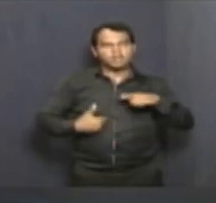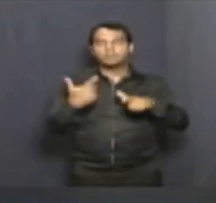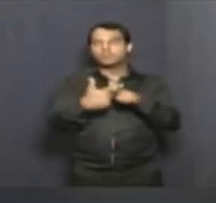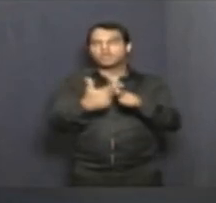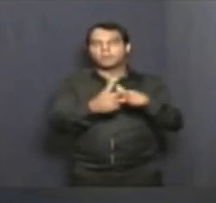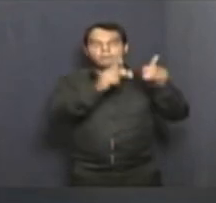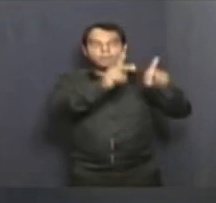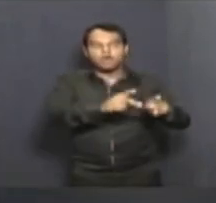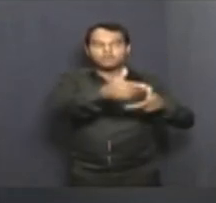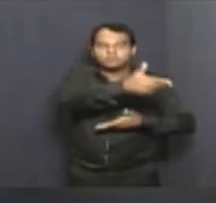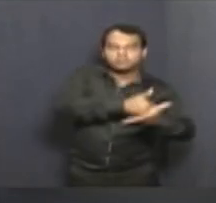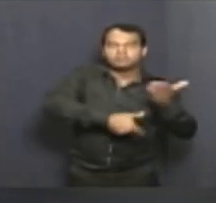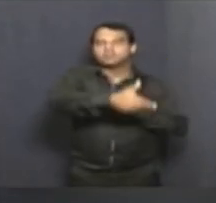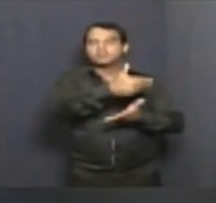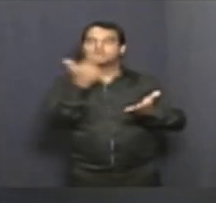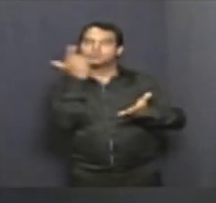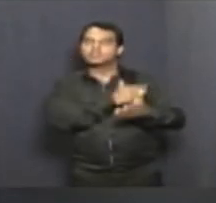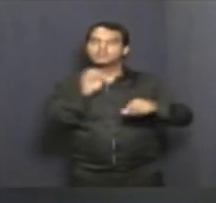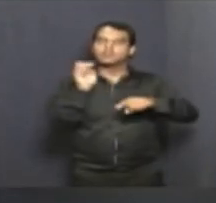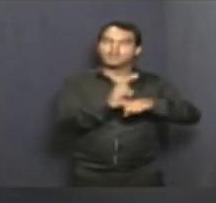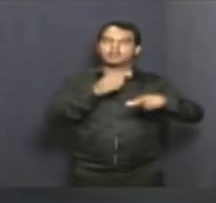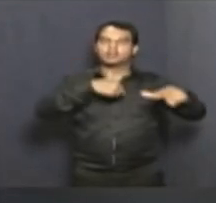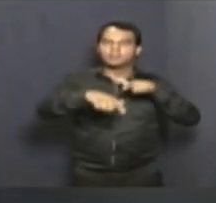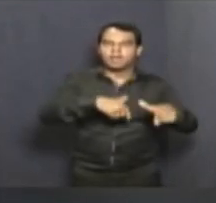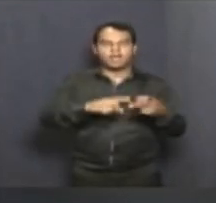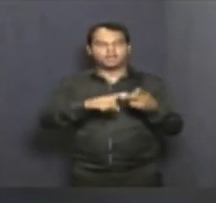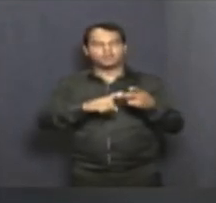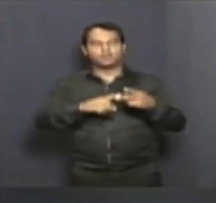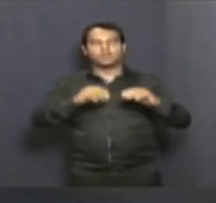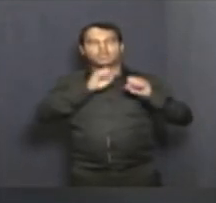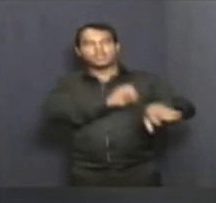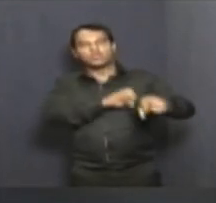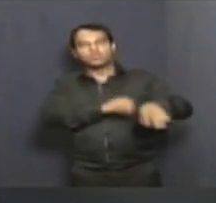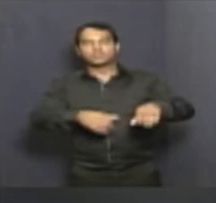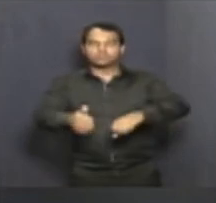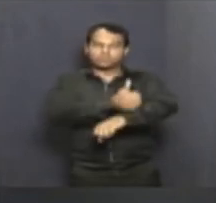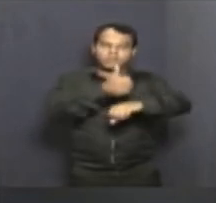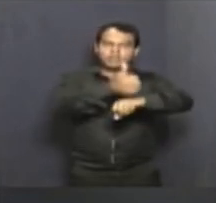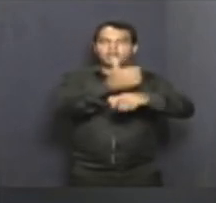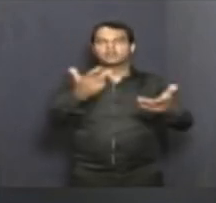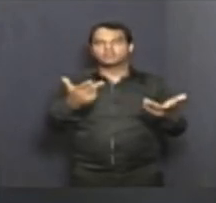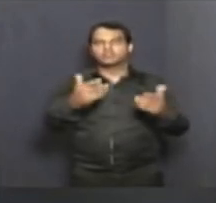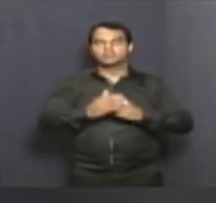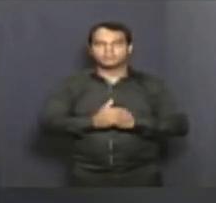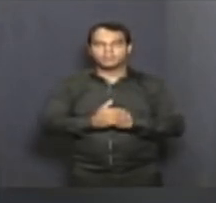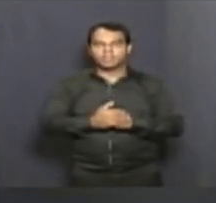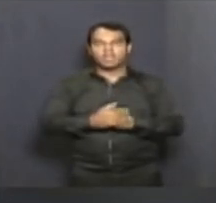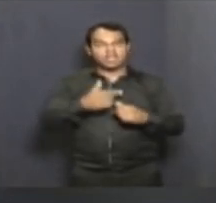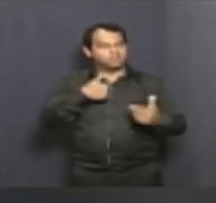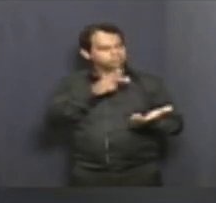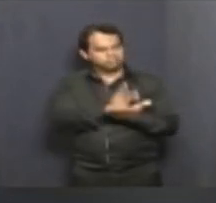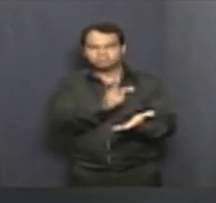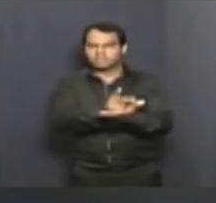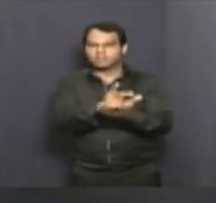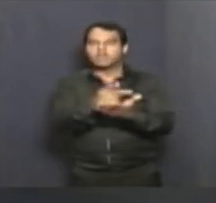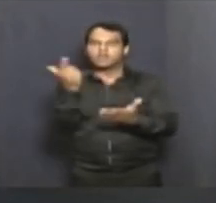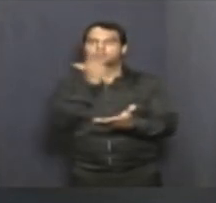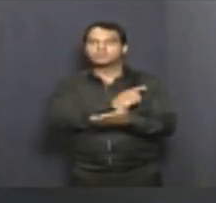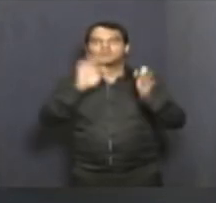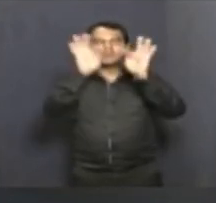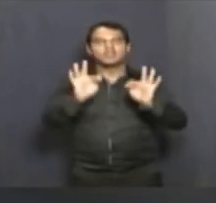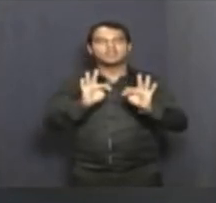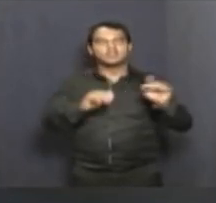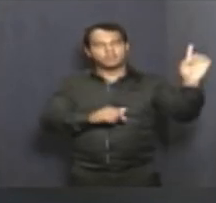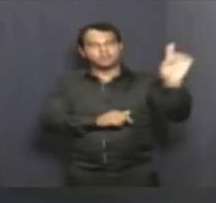participativo que geramos emprego investimos em infraestrutura educação de qualidade eu venho nesta caminhada estou muito feliz de estar aqui hoje